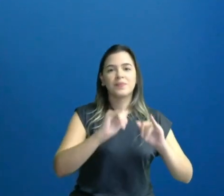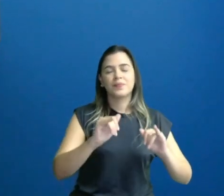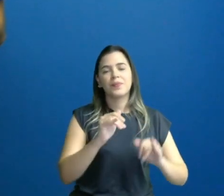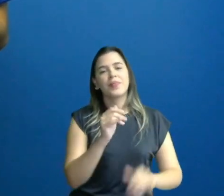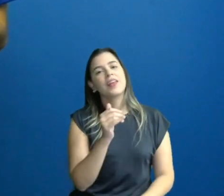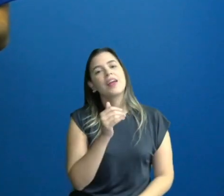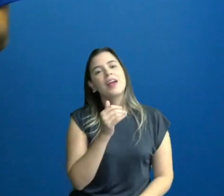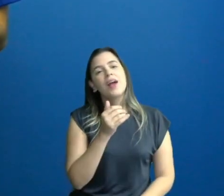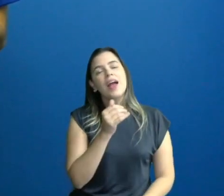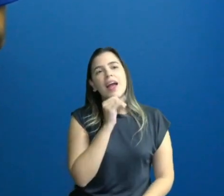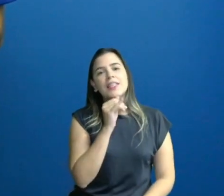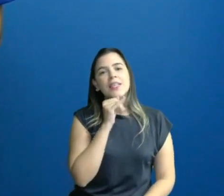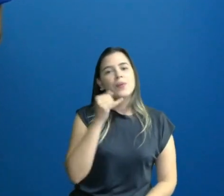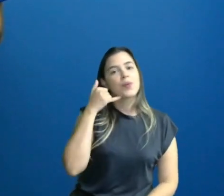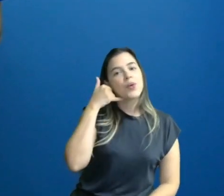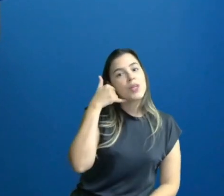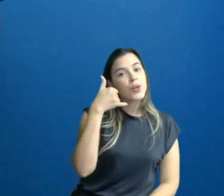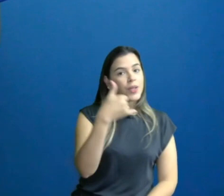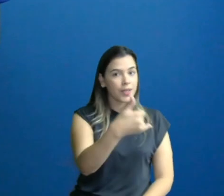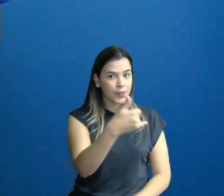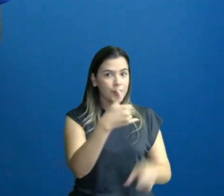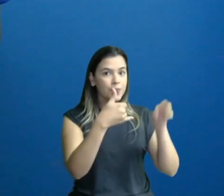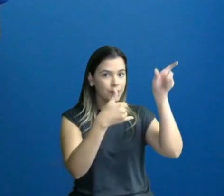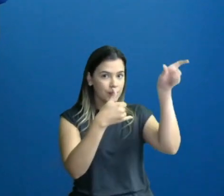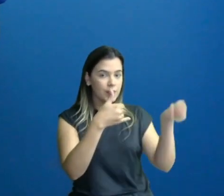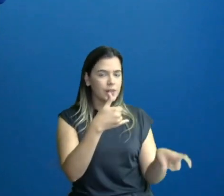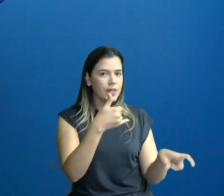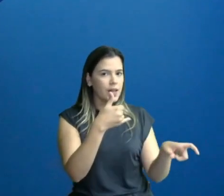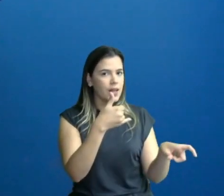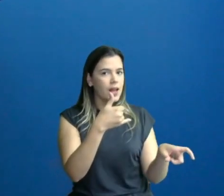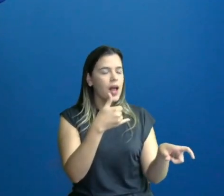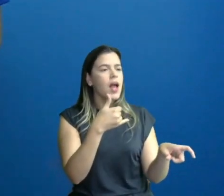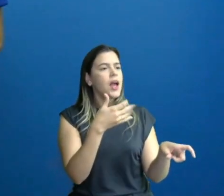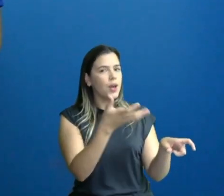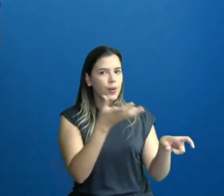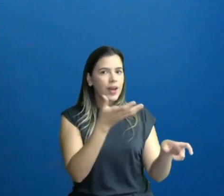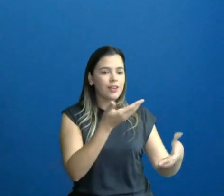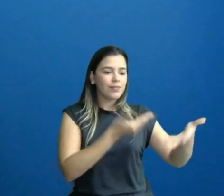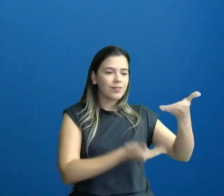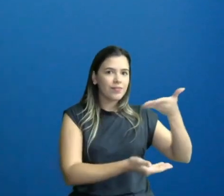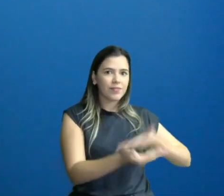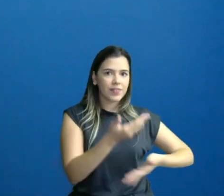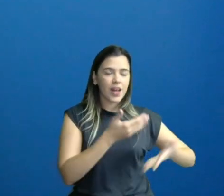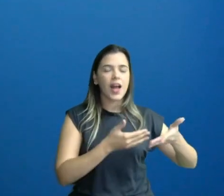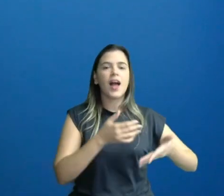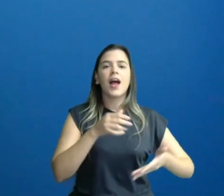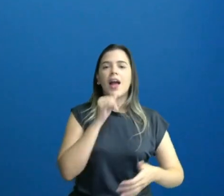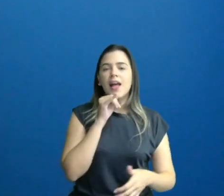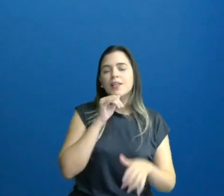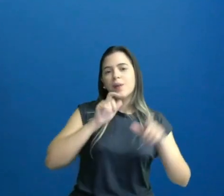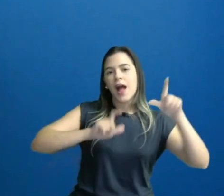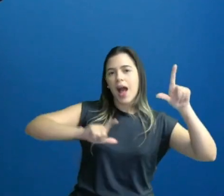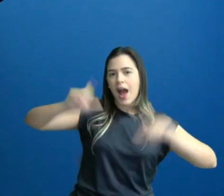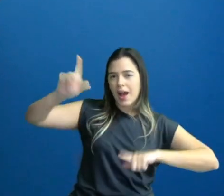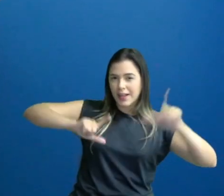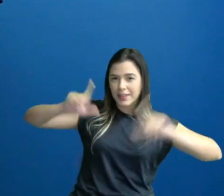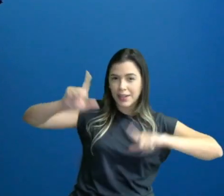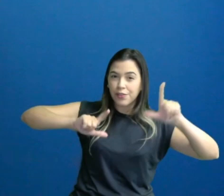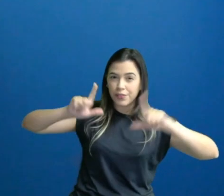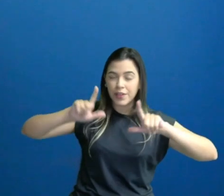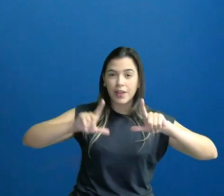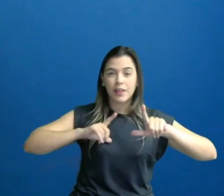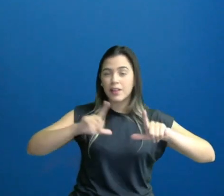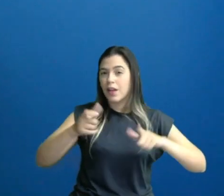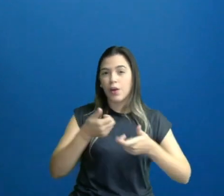no telefone quando eu ligo para alguém eu estou tentando me comunicar a TV sempre tem alguma